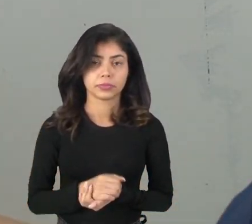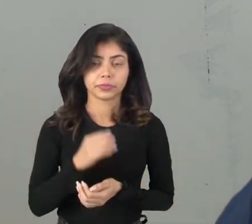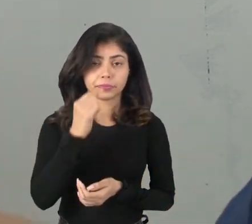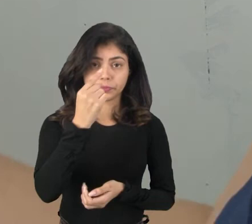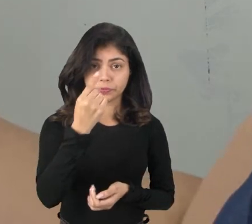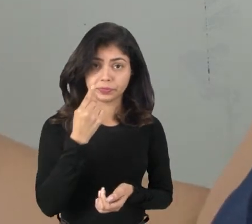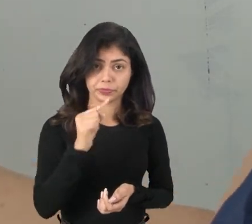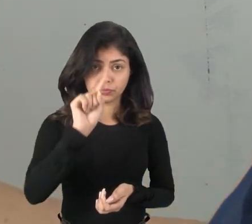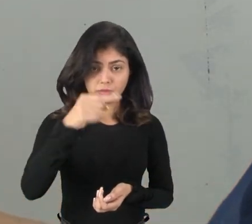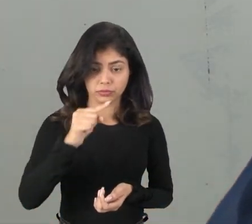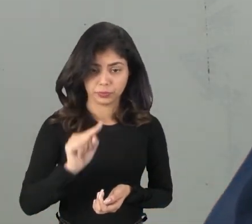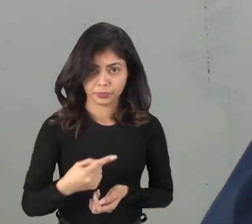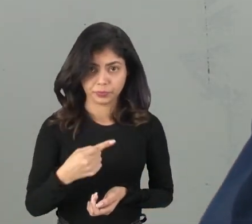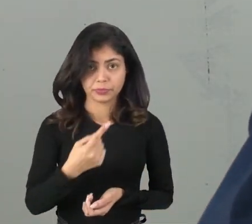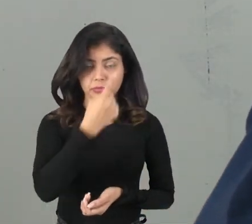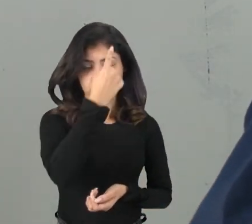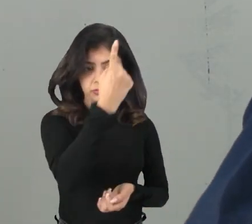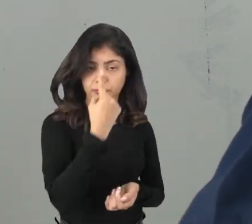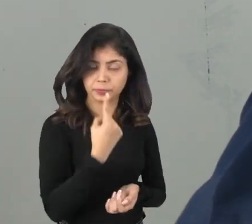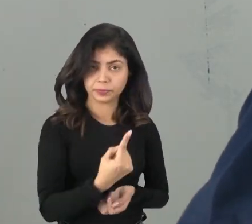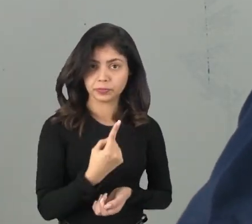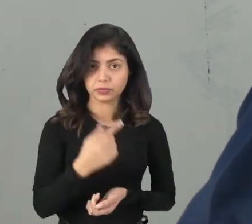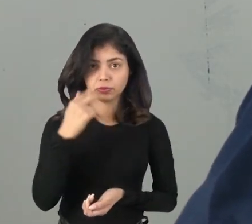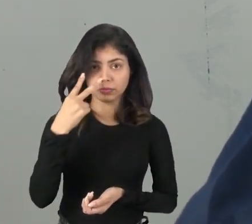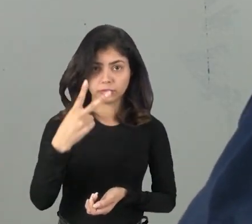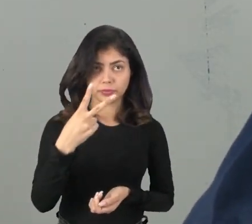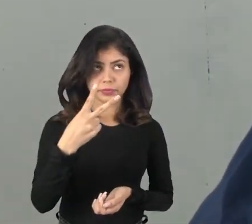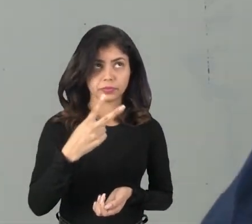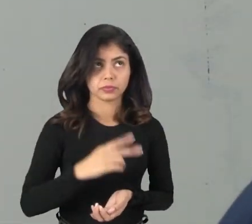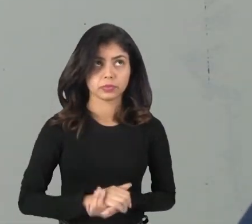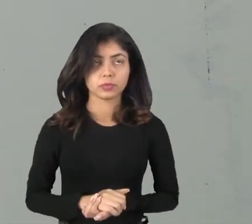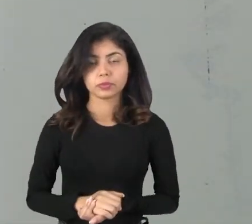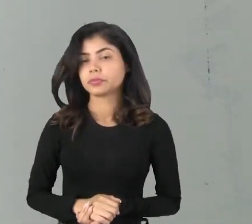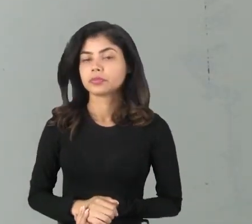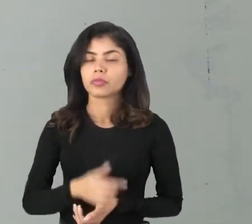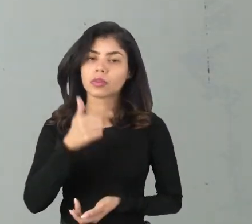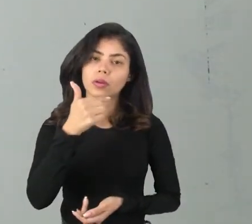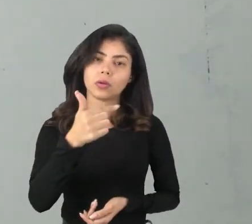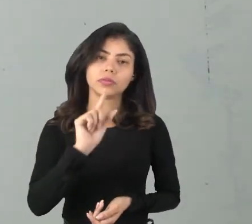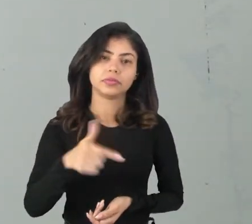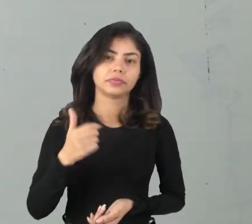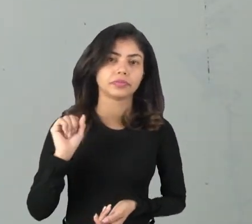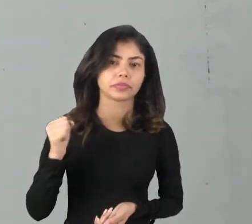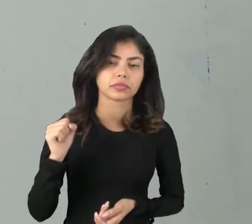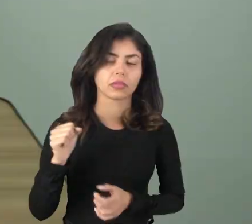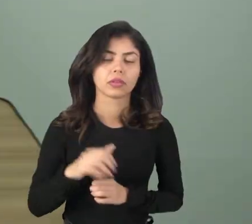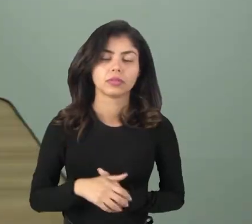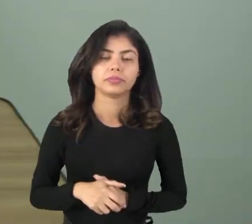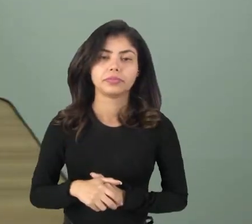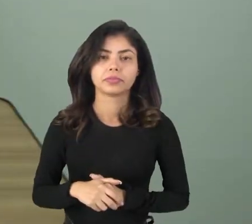igual, olha só, vírgula após a vírgula. E eles juntos, eles têm